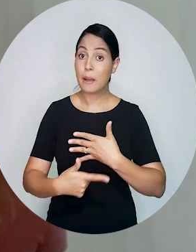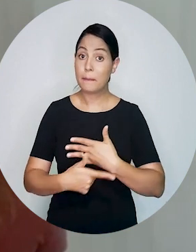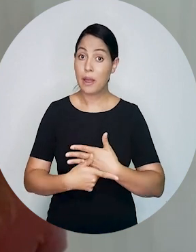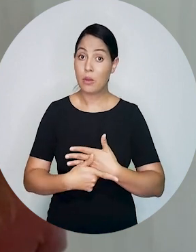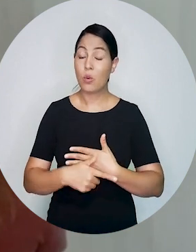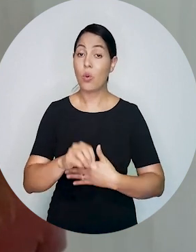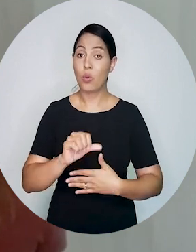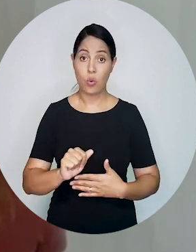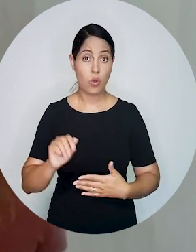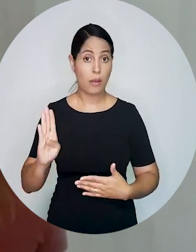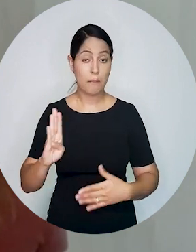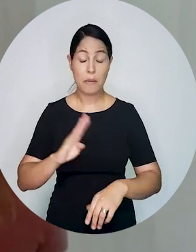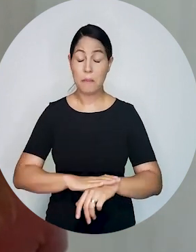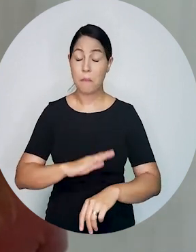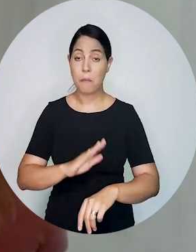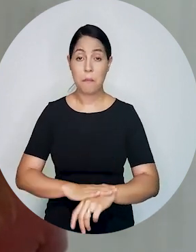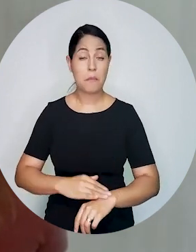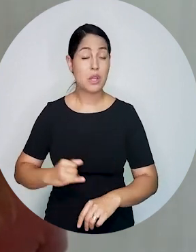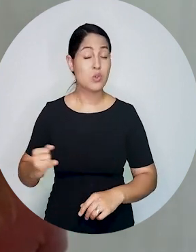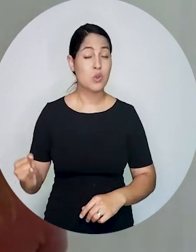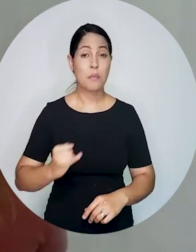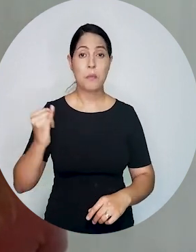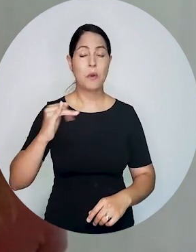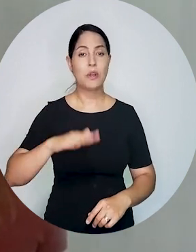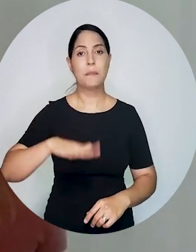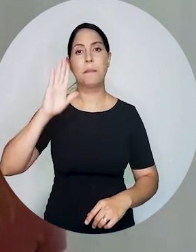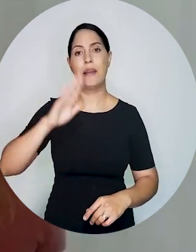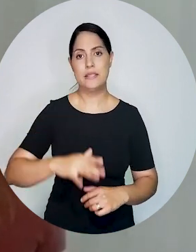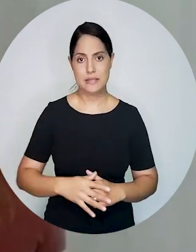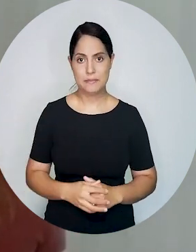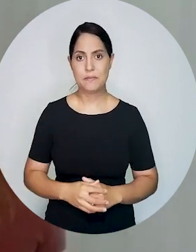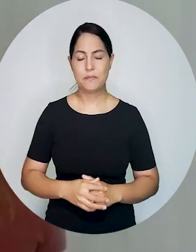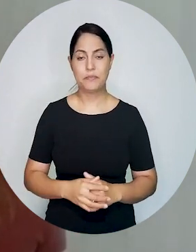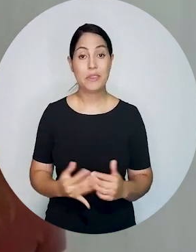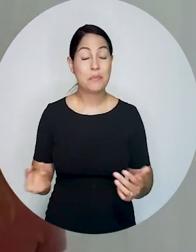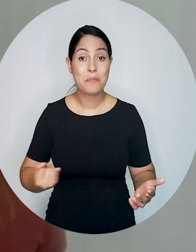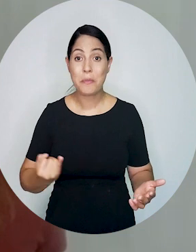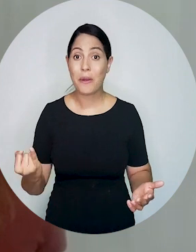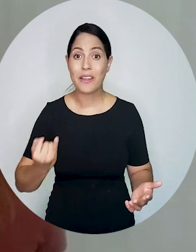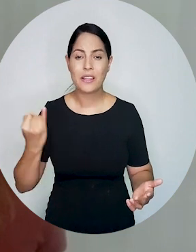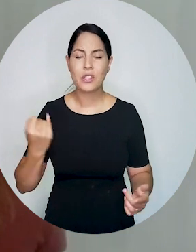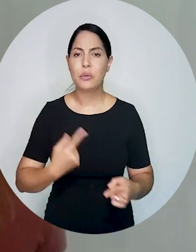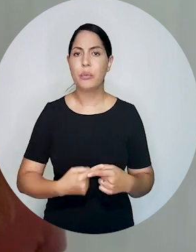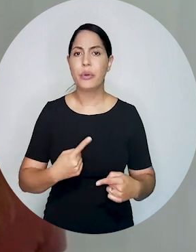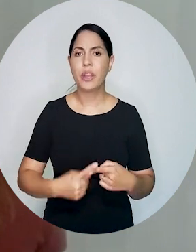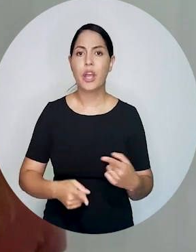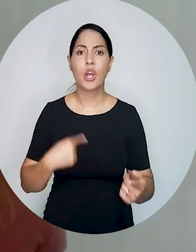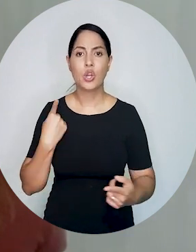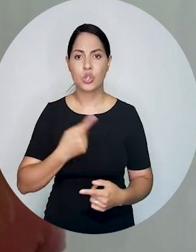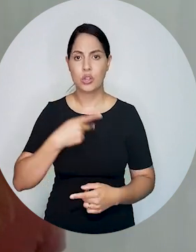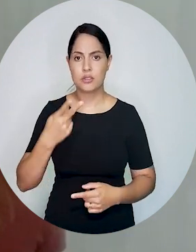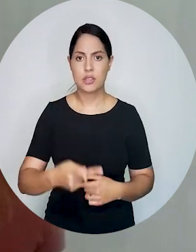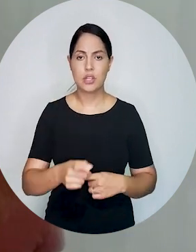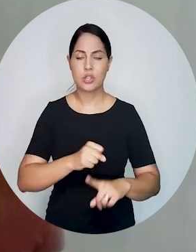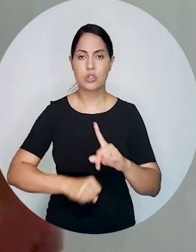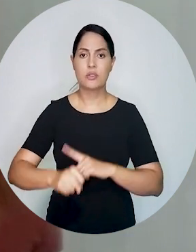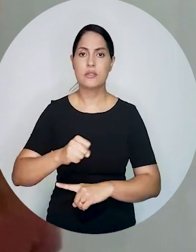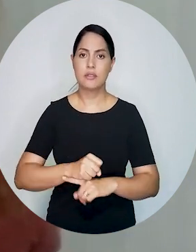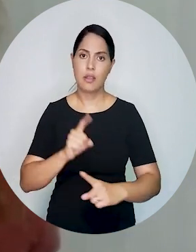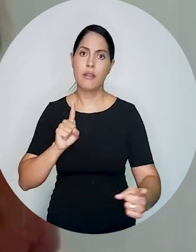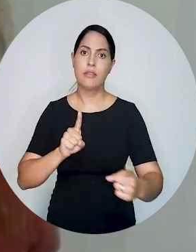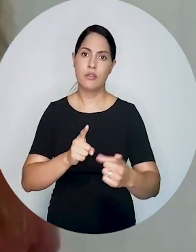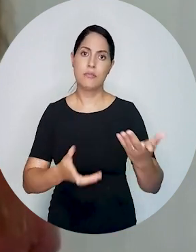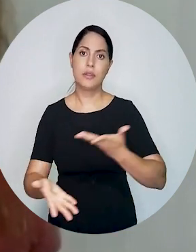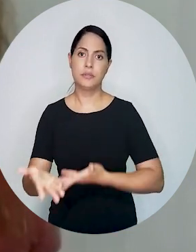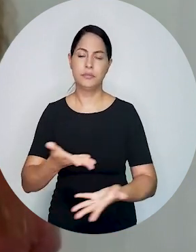Então, esse papel que a Ordem tem nesse momento é importantíssimo. Ele é essencial que nós estejamos